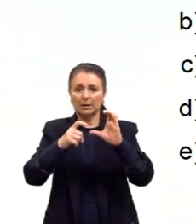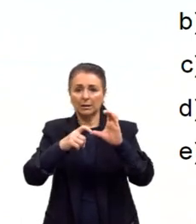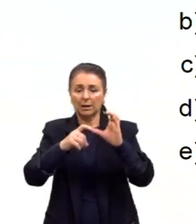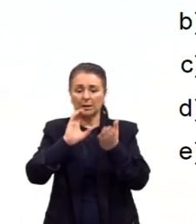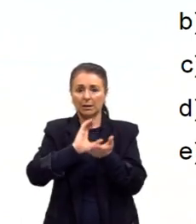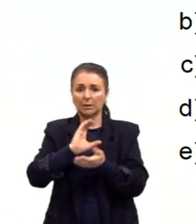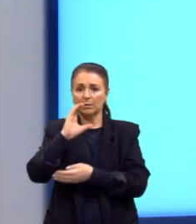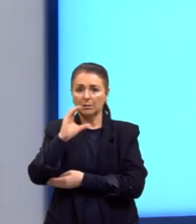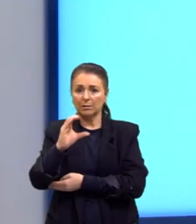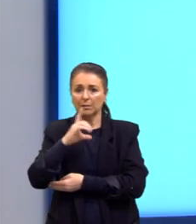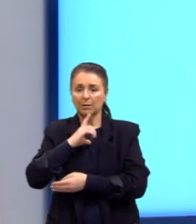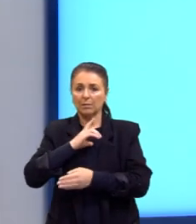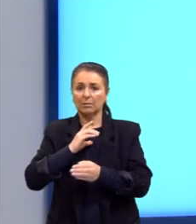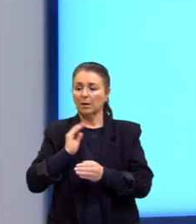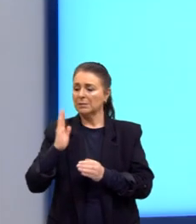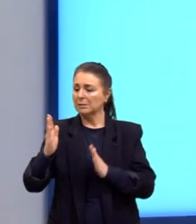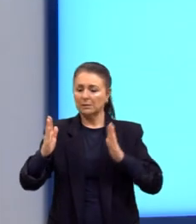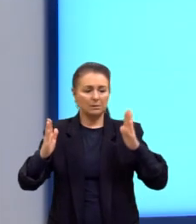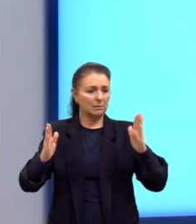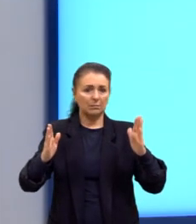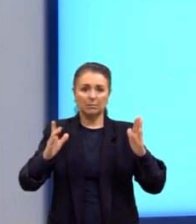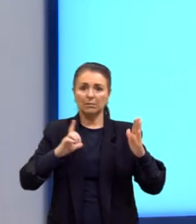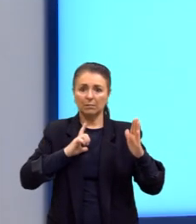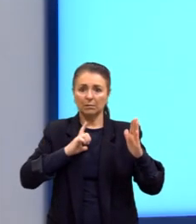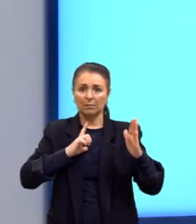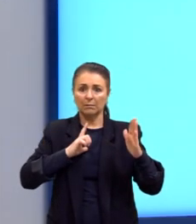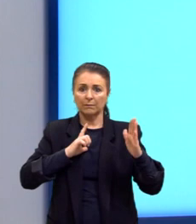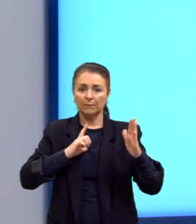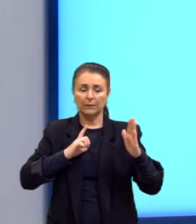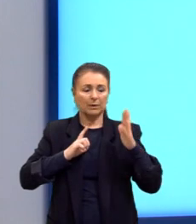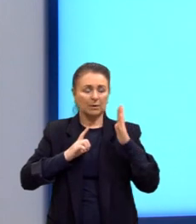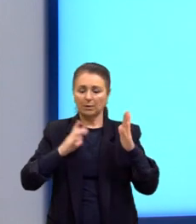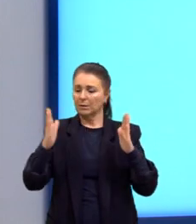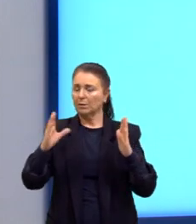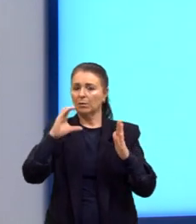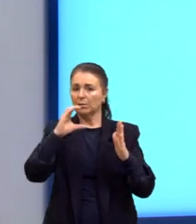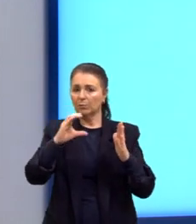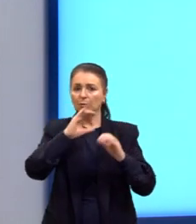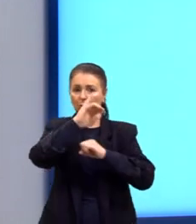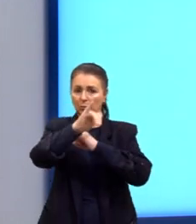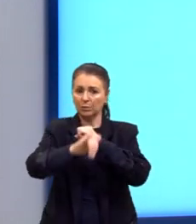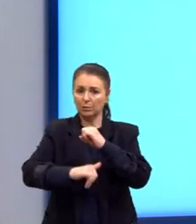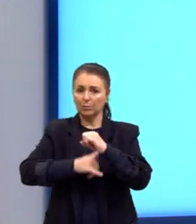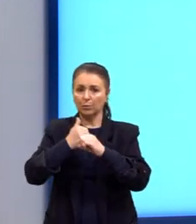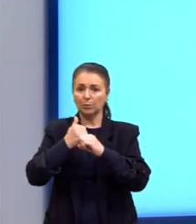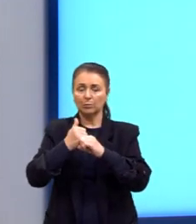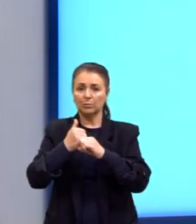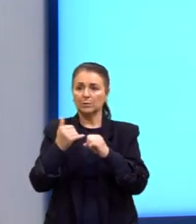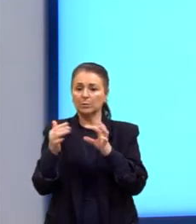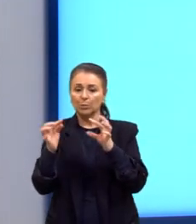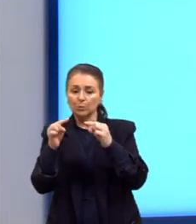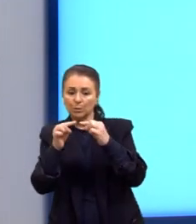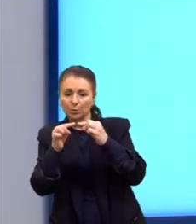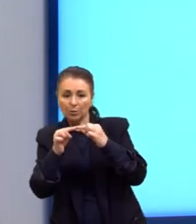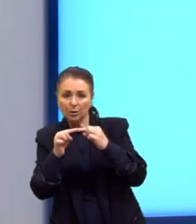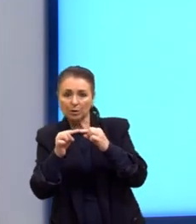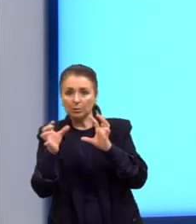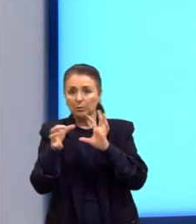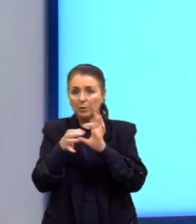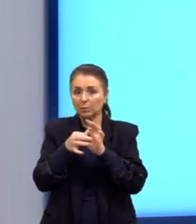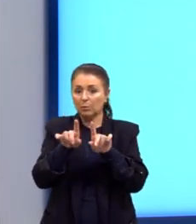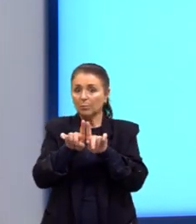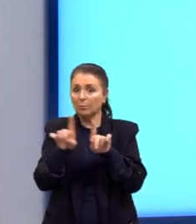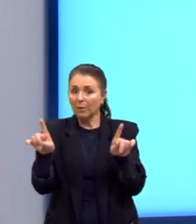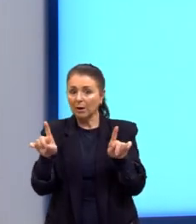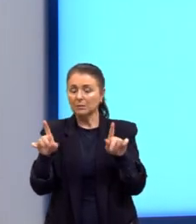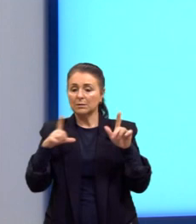cadeia ela tem extremidades ela tem extremidades os carbonos todos os átomos de carbonos Eles não estão se tocando neles não se ligam